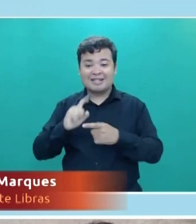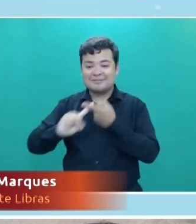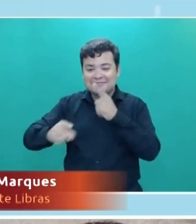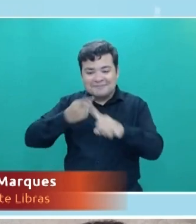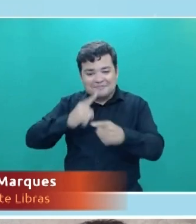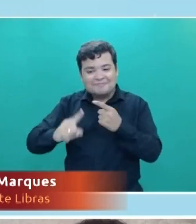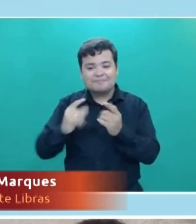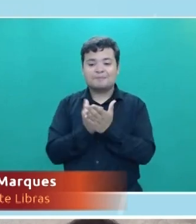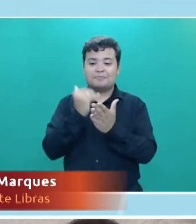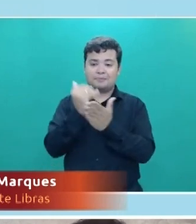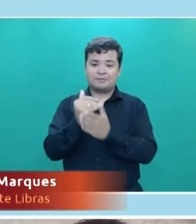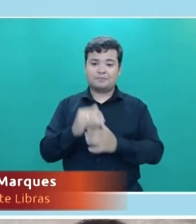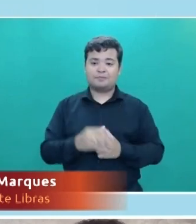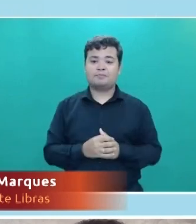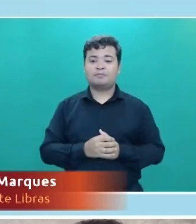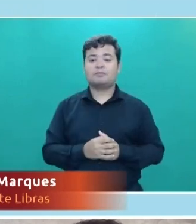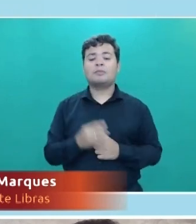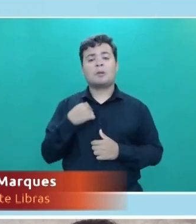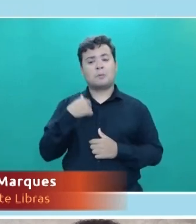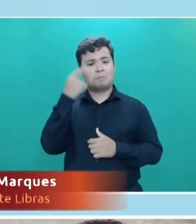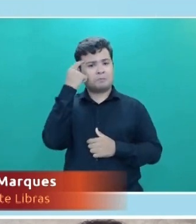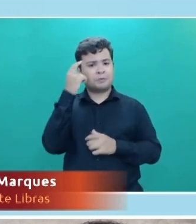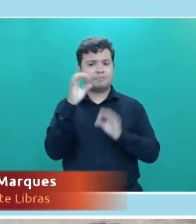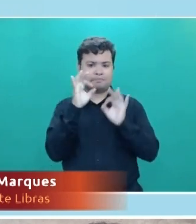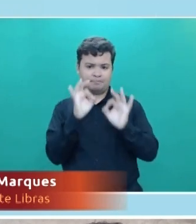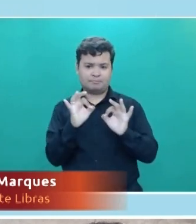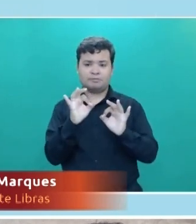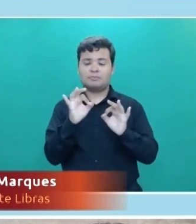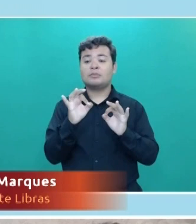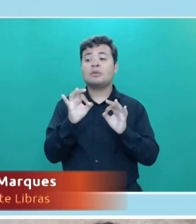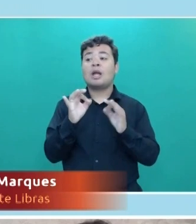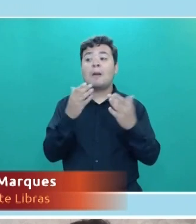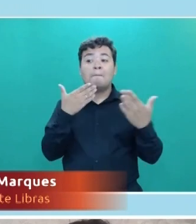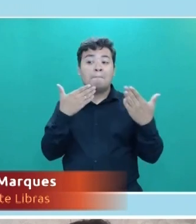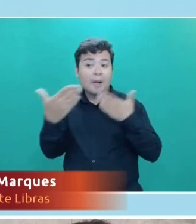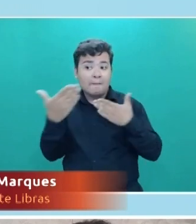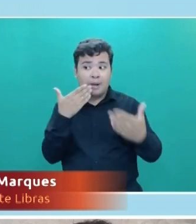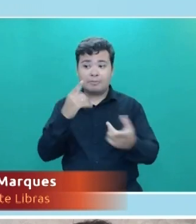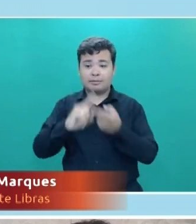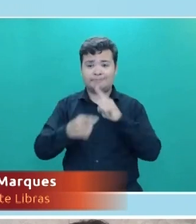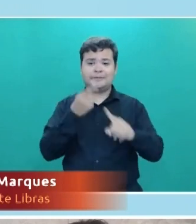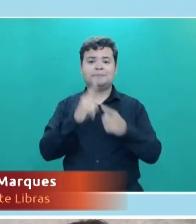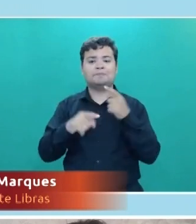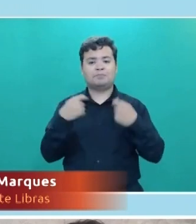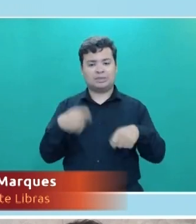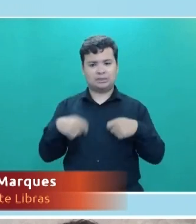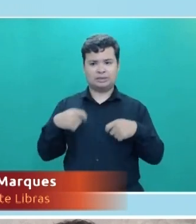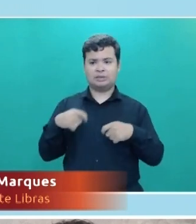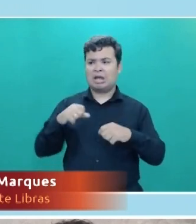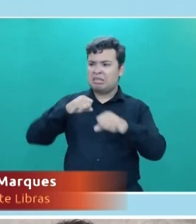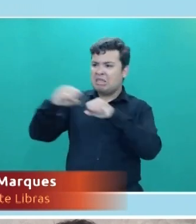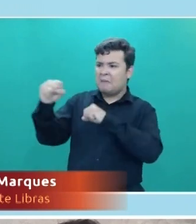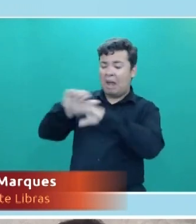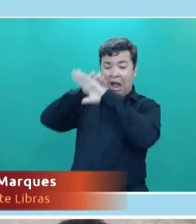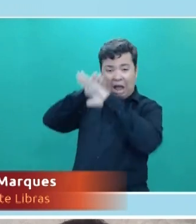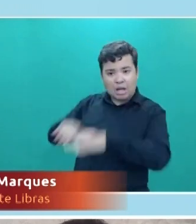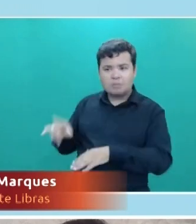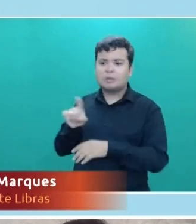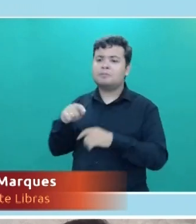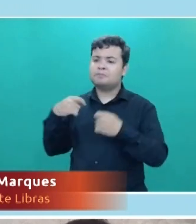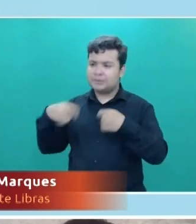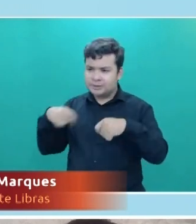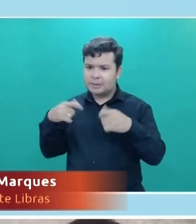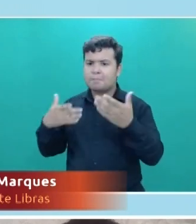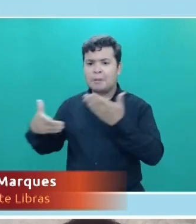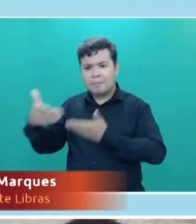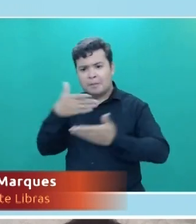diálogo. E sim, eu acho que a palavra é essa, né? Diálogo, a gente precisa conversar, não é silenciando o debate que a gente vai resolver qualquer coisa, né? Então,